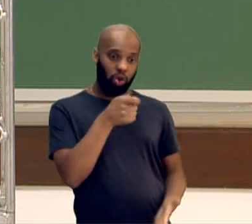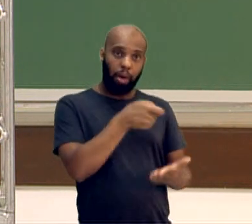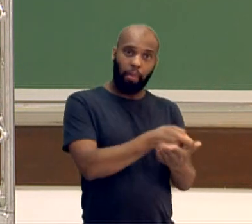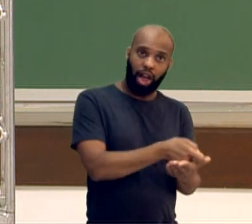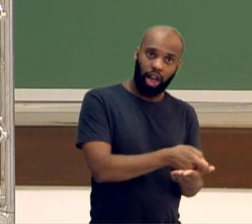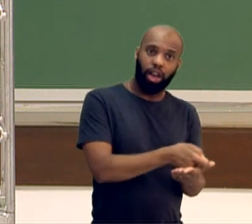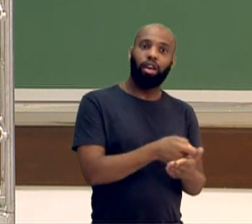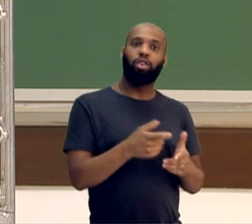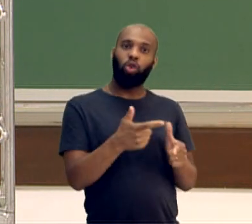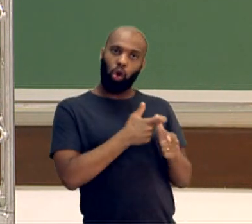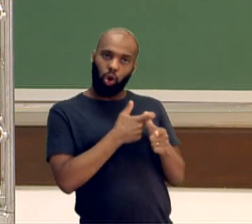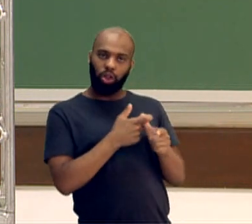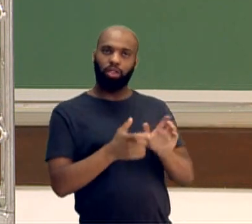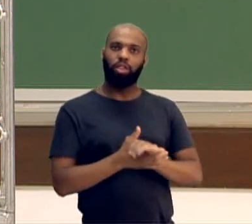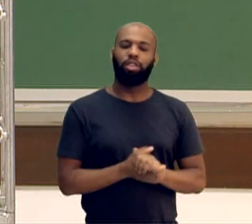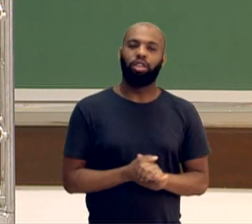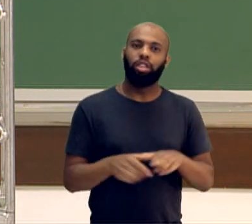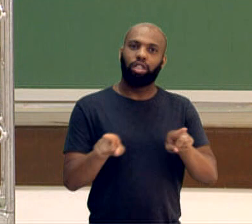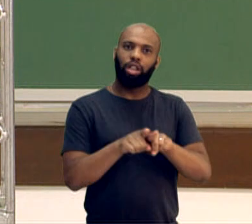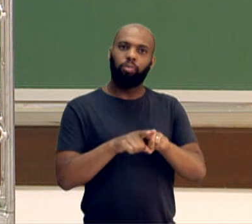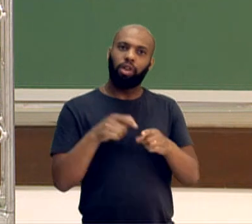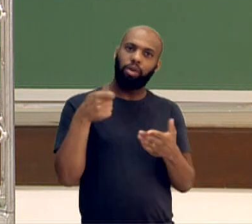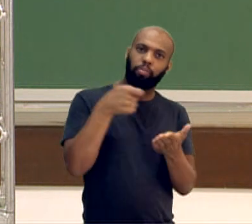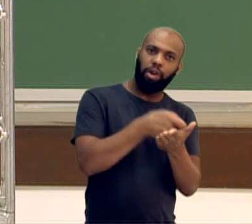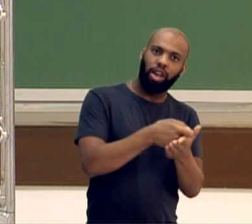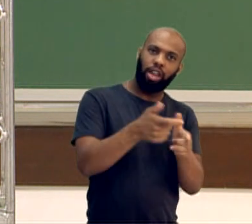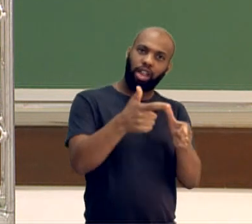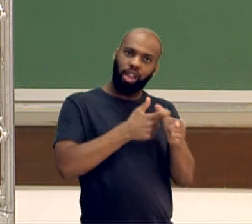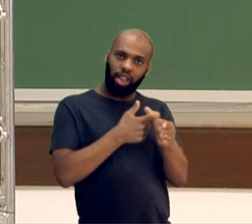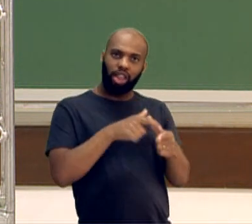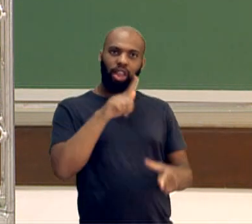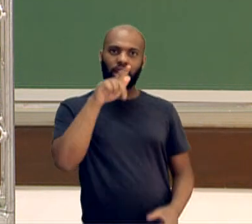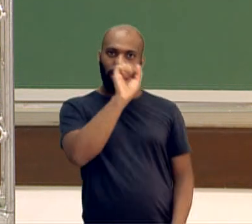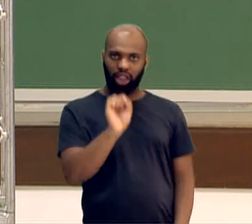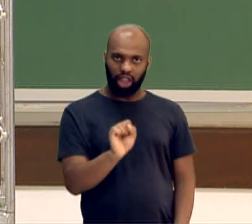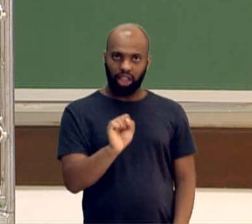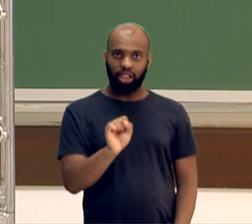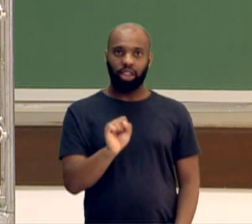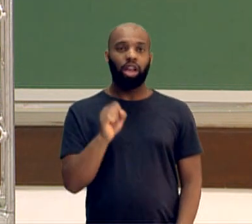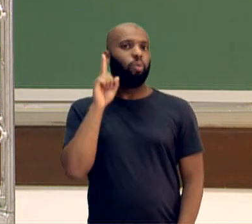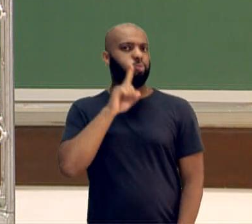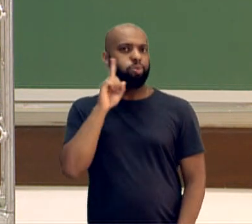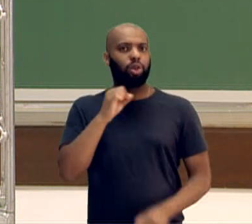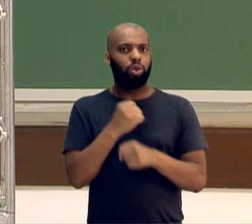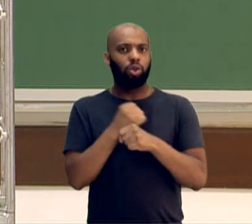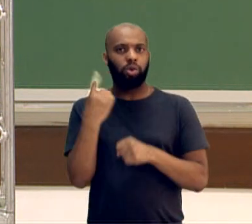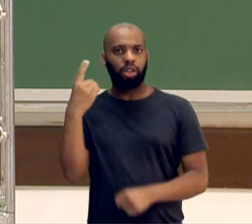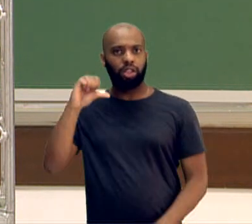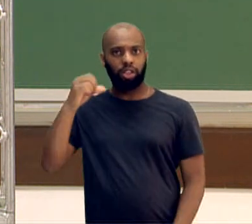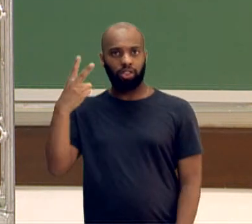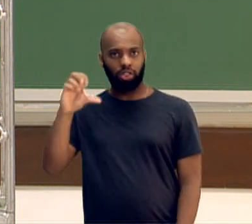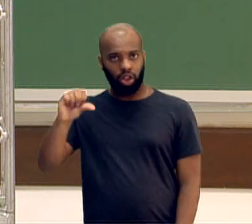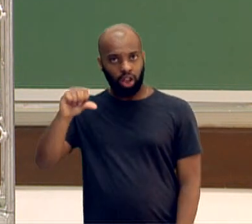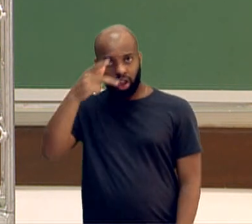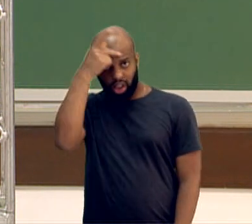elétrica, no gás. Nos Estados Unidos, em 1929, por exemplo, as pessoas morriam de